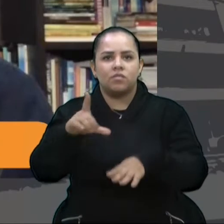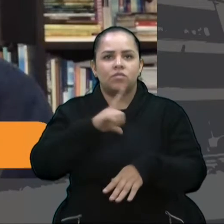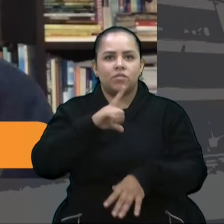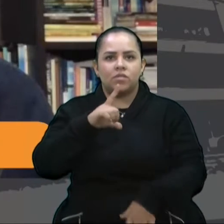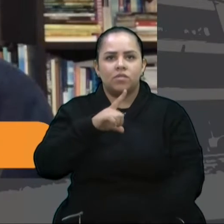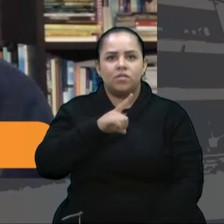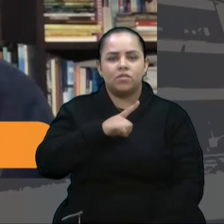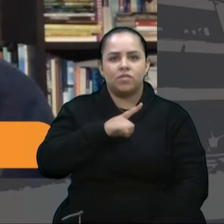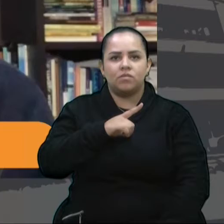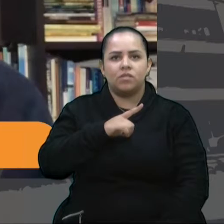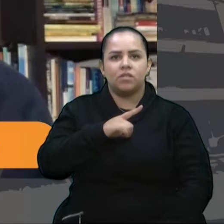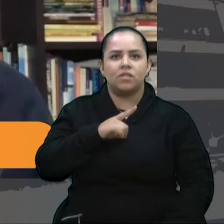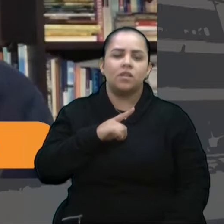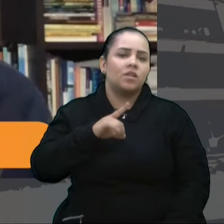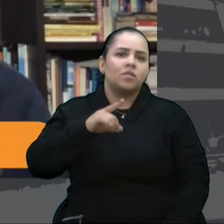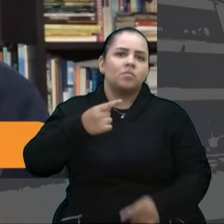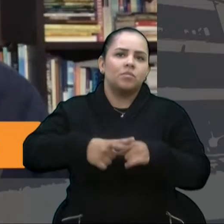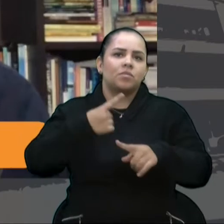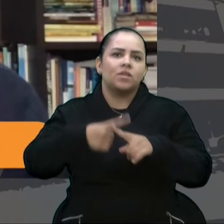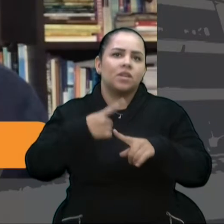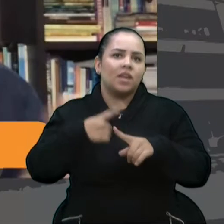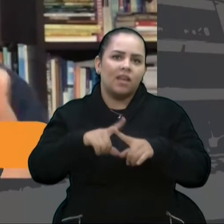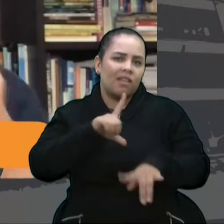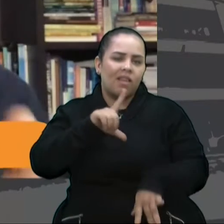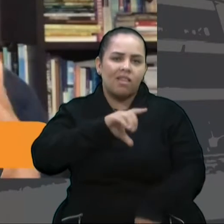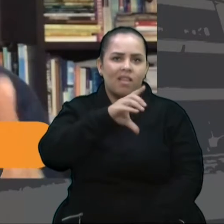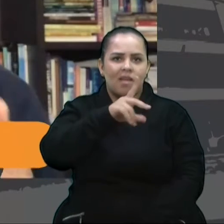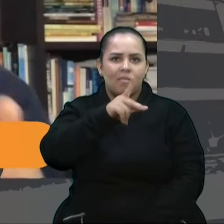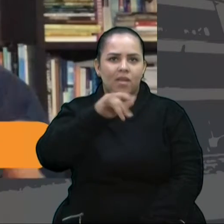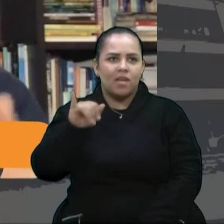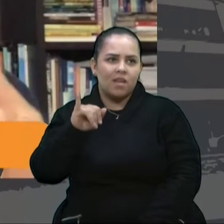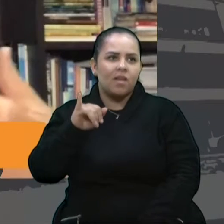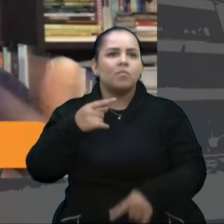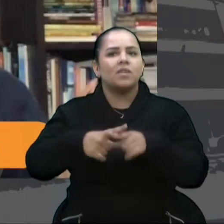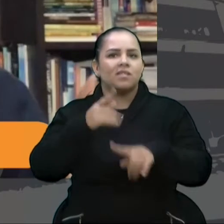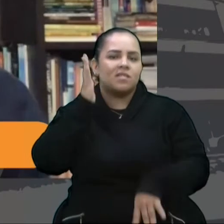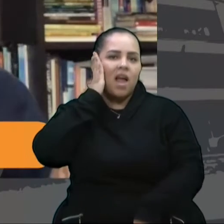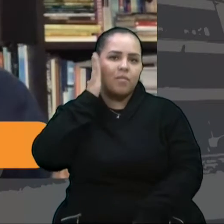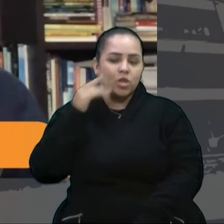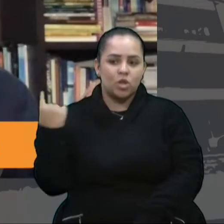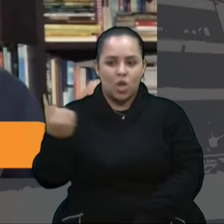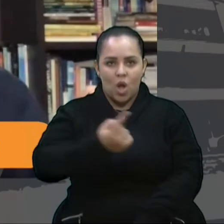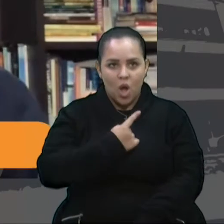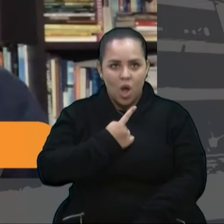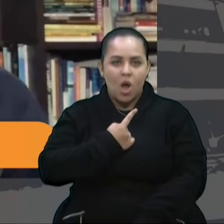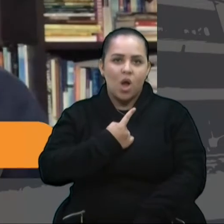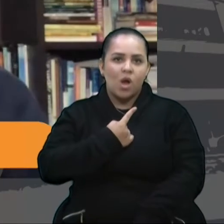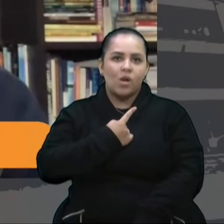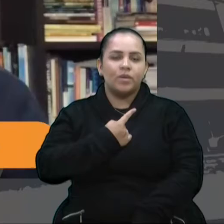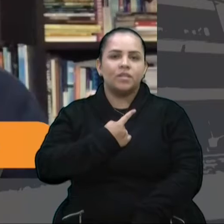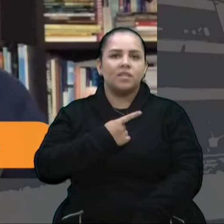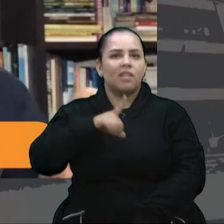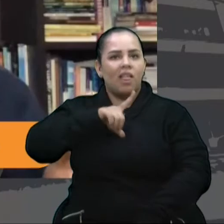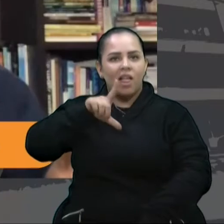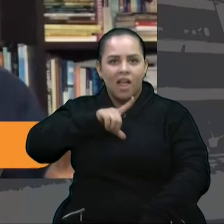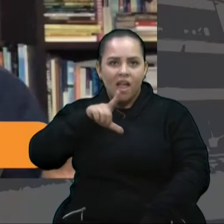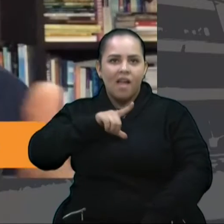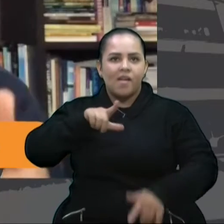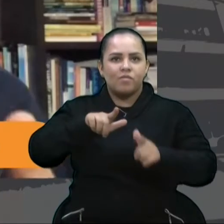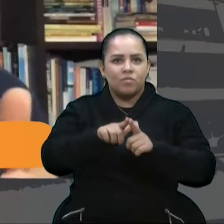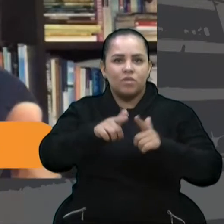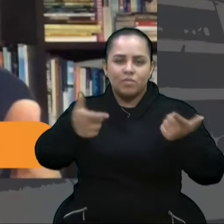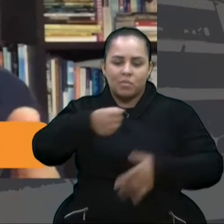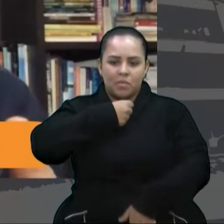início. A CPI agora... Sabe, Thales, nós somos jornalistas e sabemos que muitas vezes o